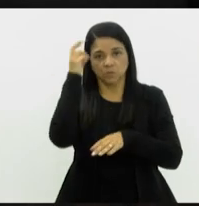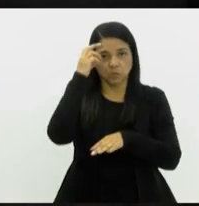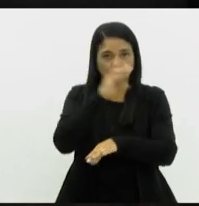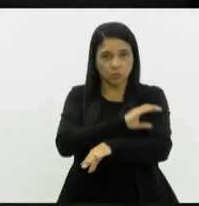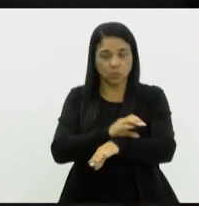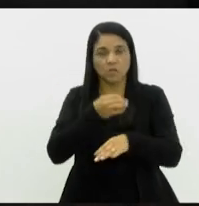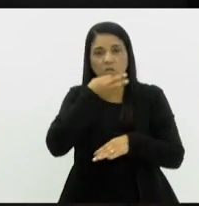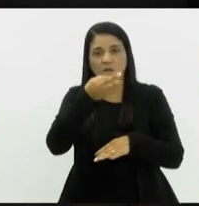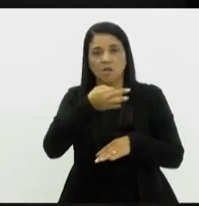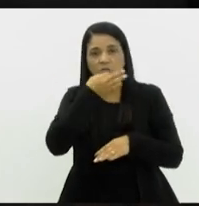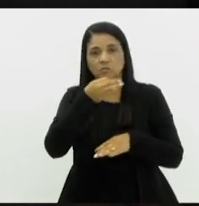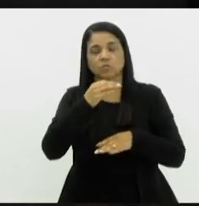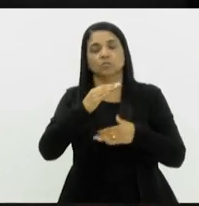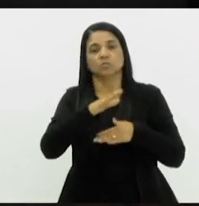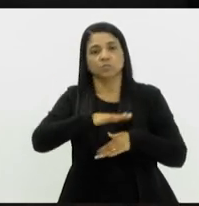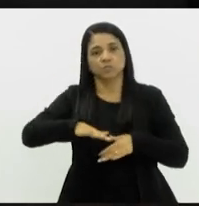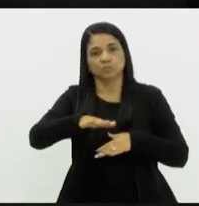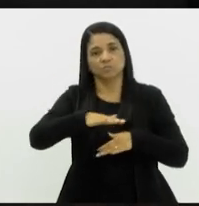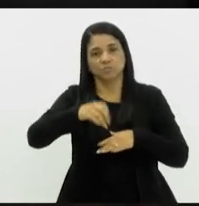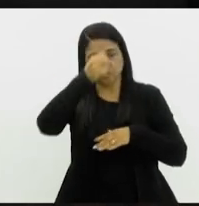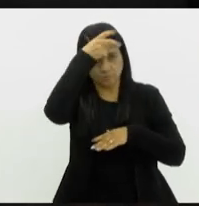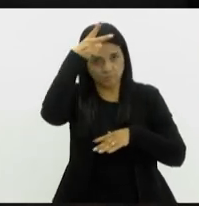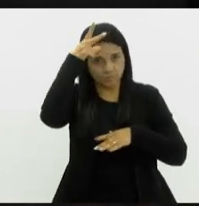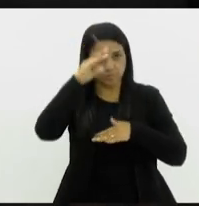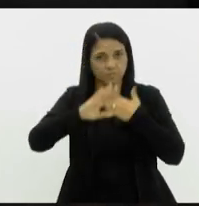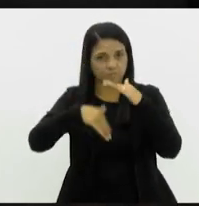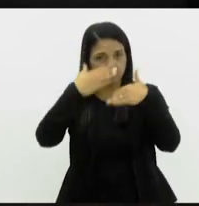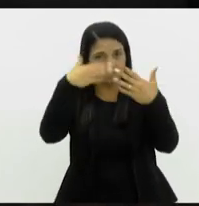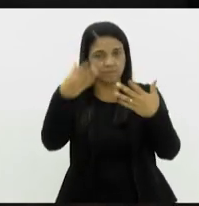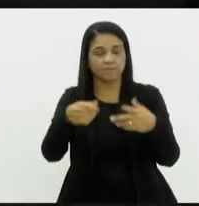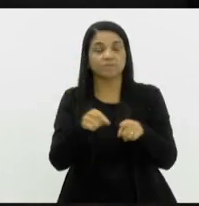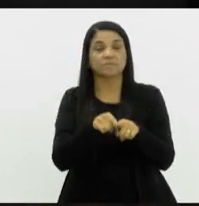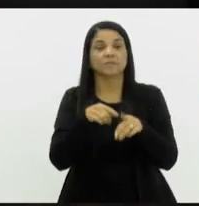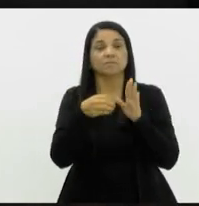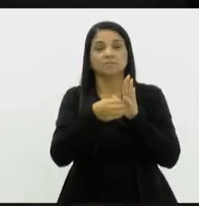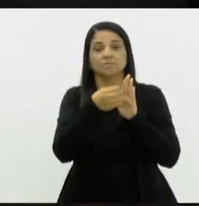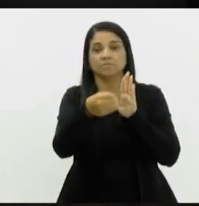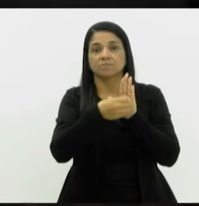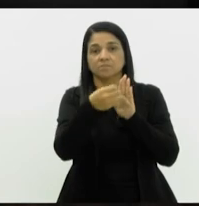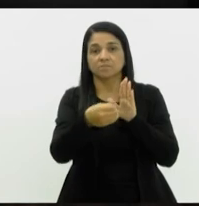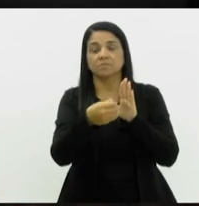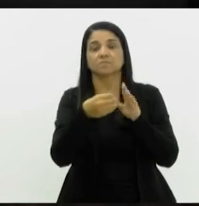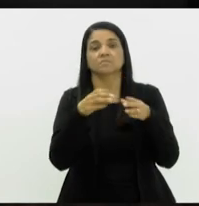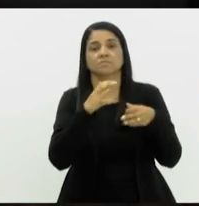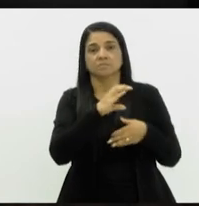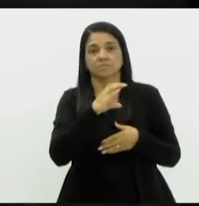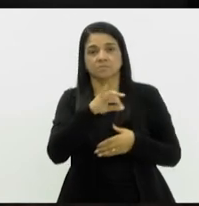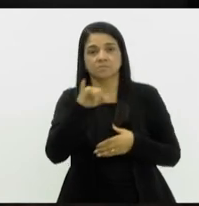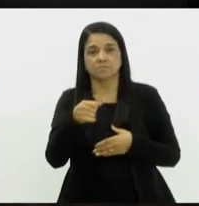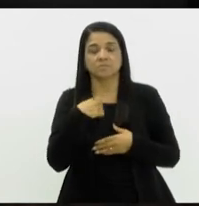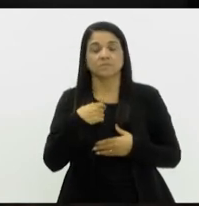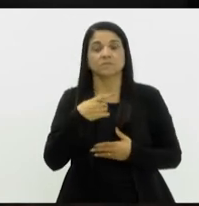Assuntos Municipais e Desenvolvimento Regionais. Para emitir parecer pela Comissão de Constituição e Justiça, deputado Fred Pacheco.